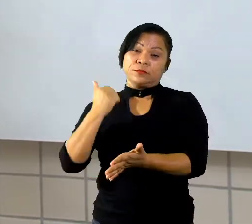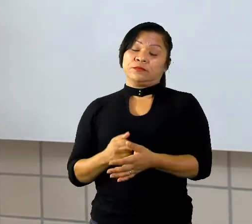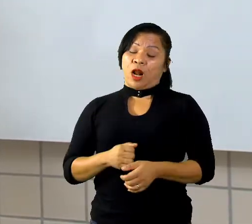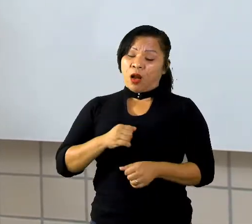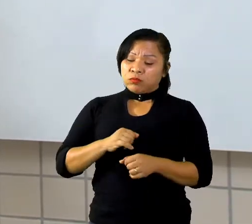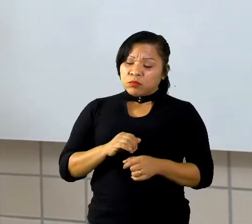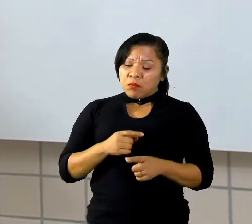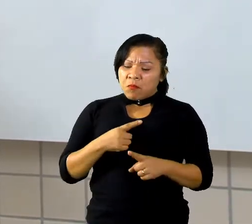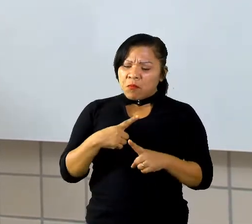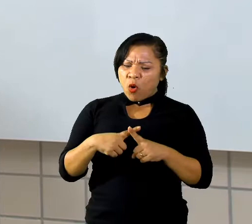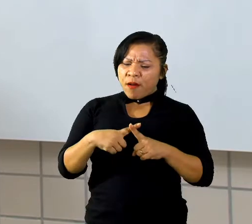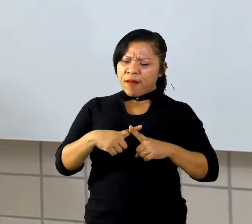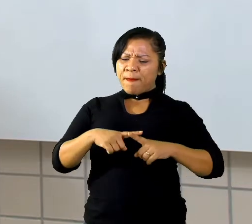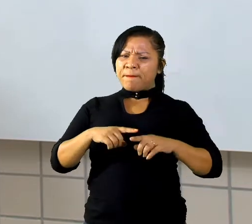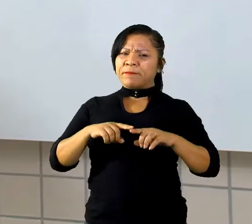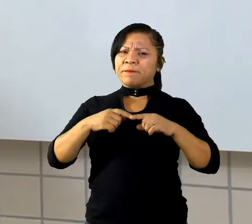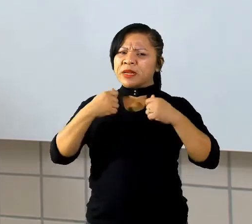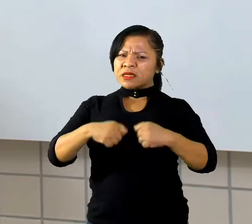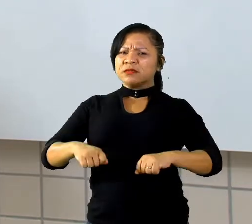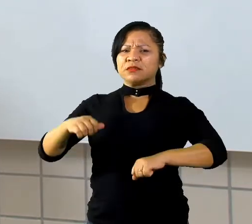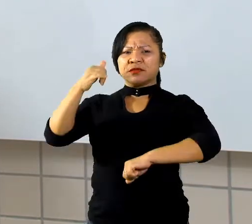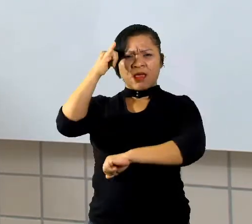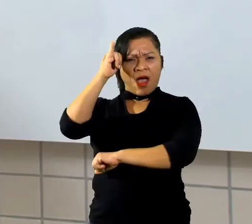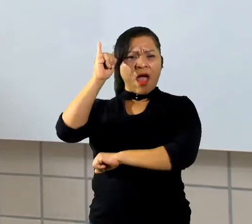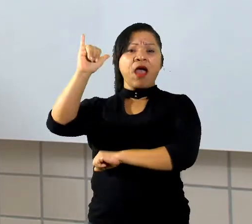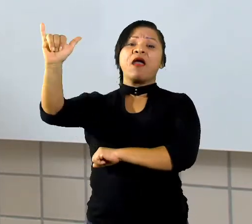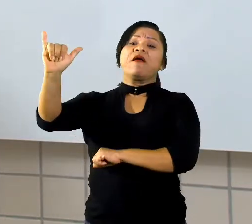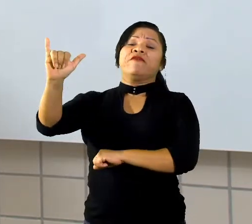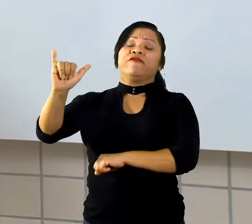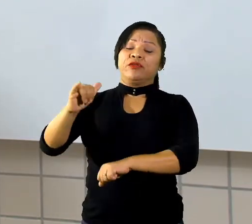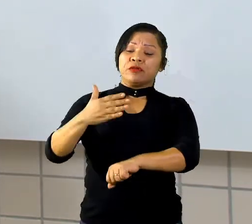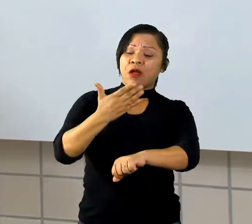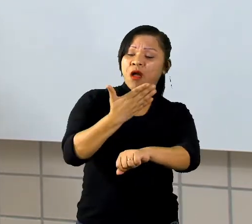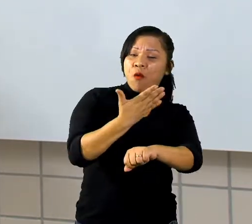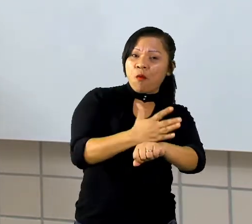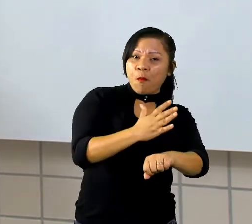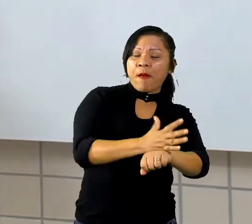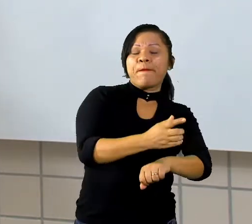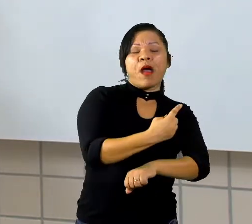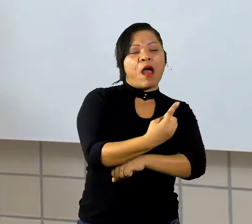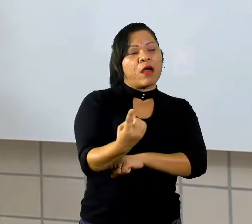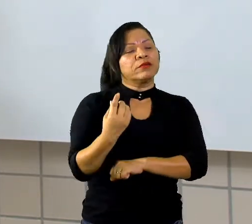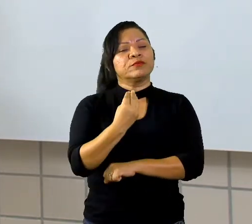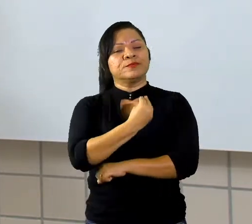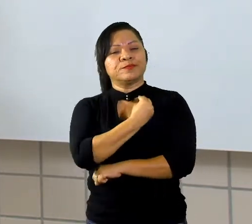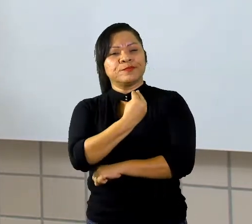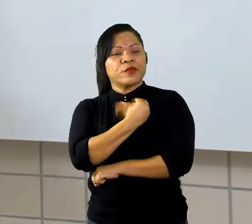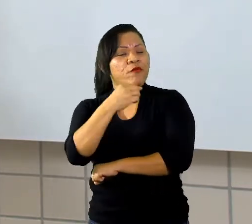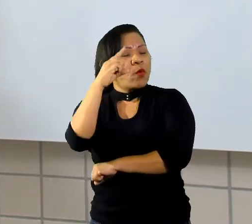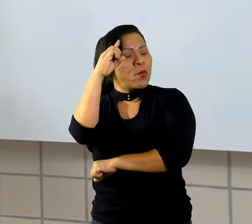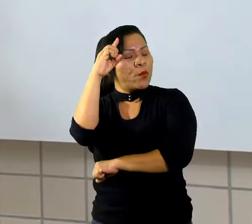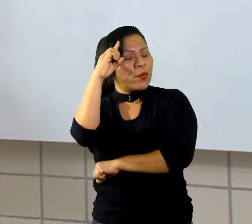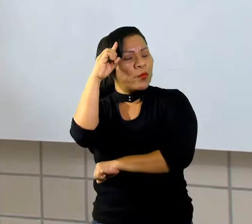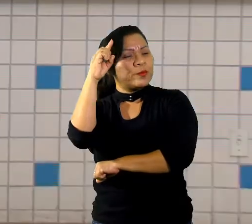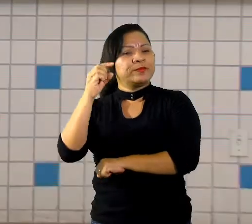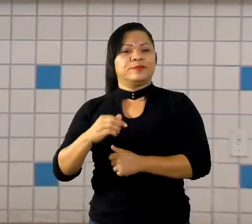evitar algumas práticas na nossa vida, no nosso cotidiano.